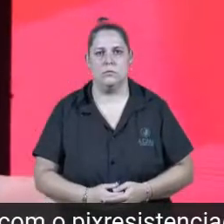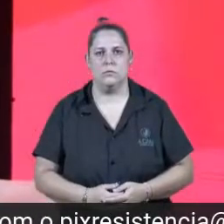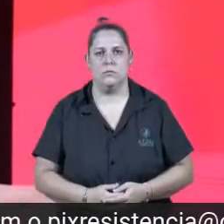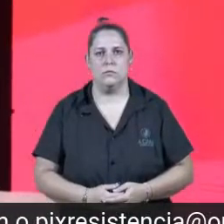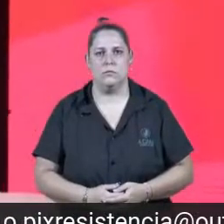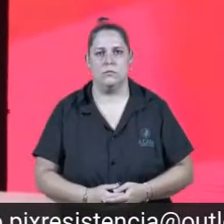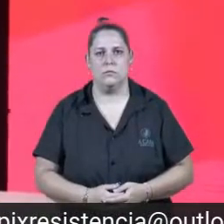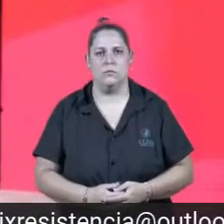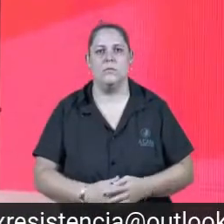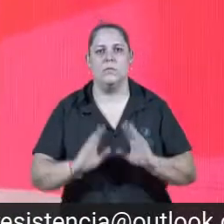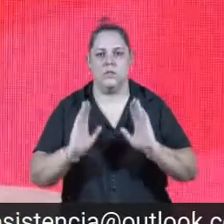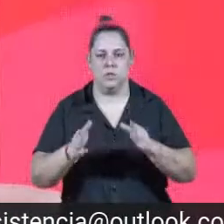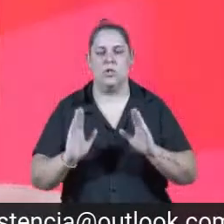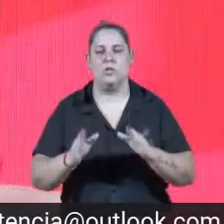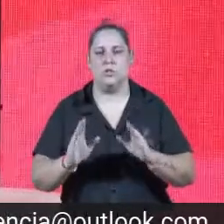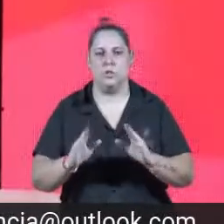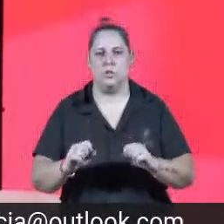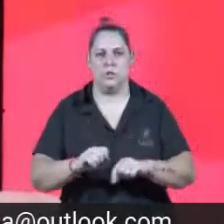Já estamos ao vivo.